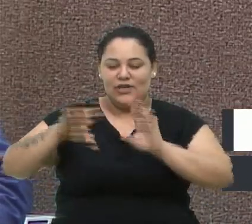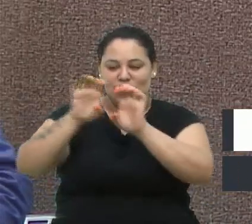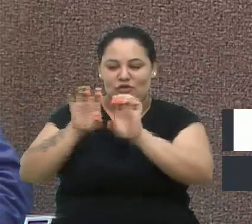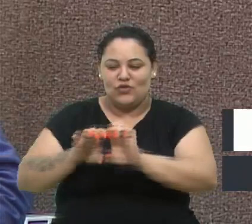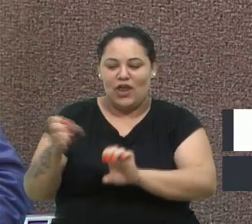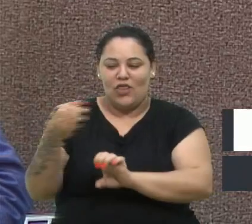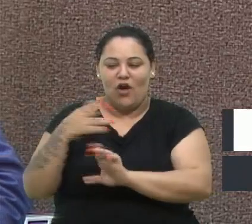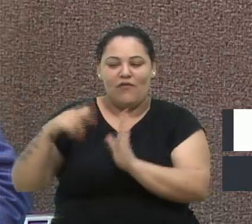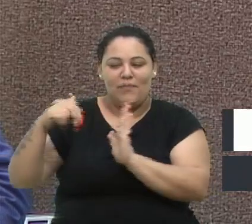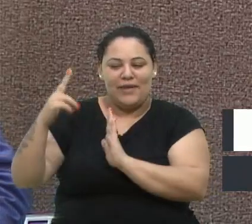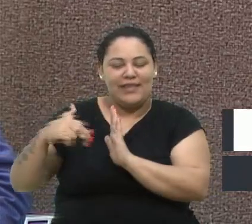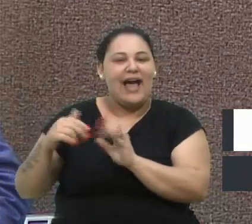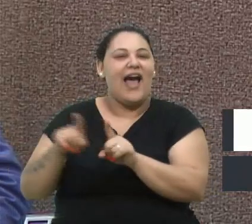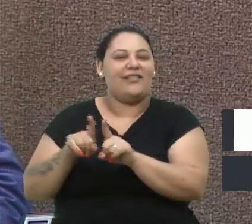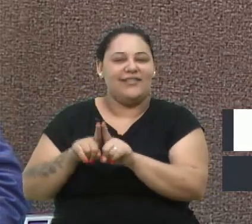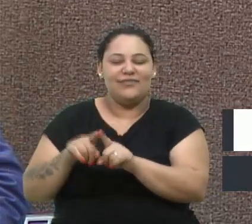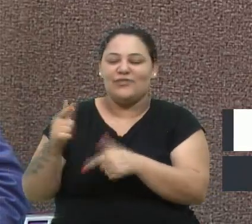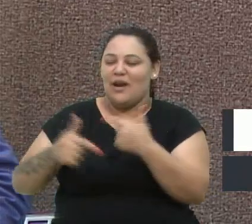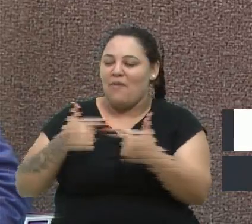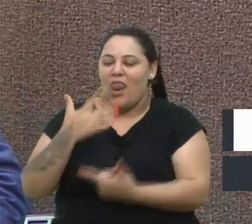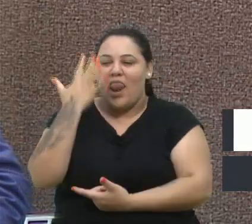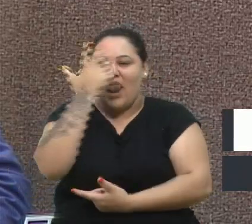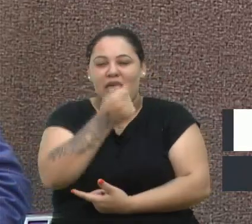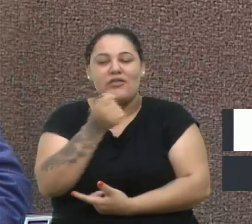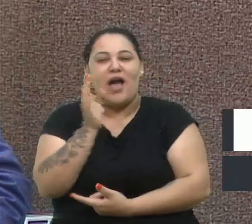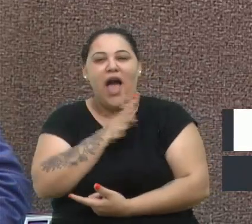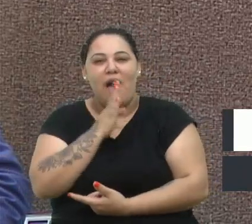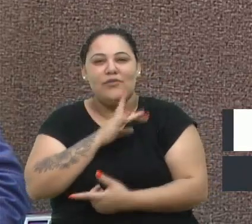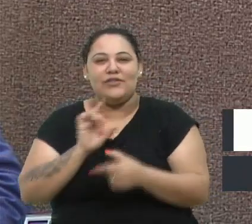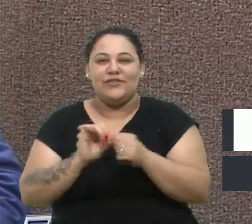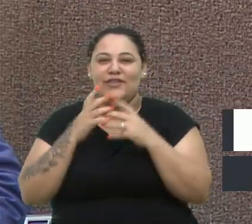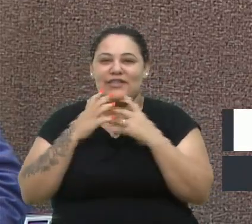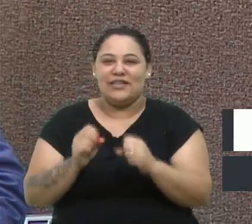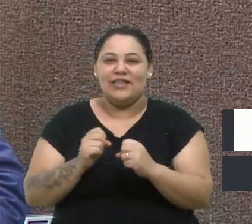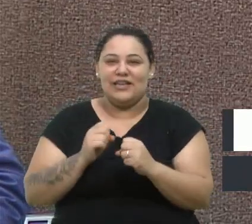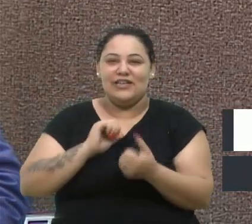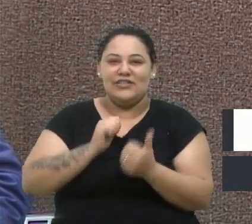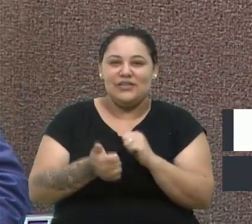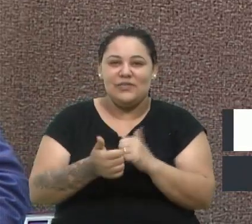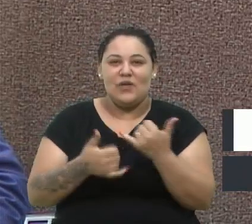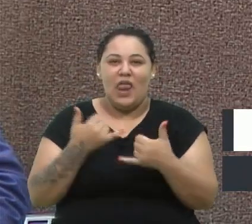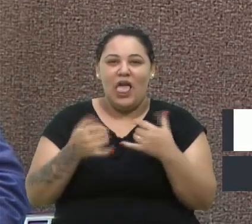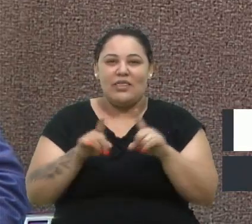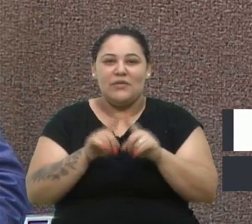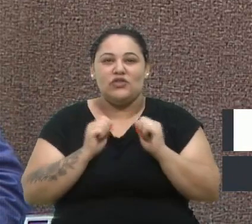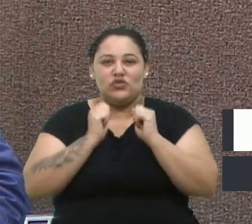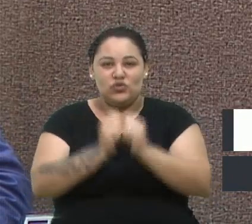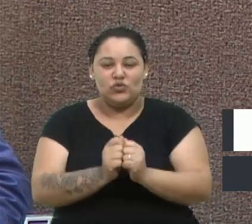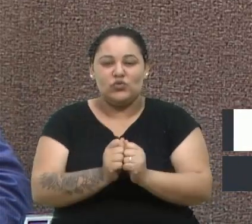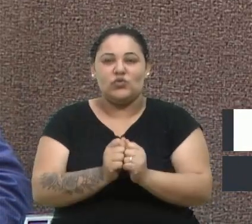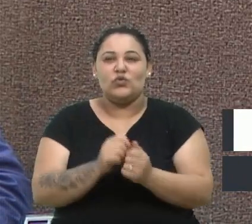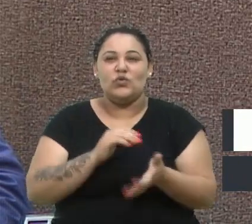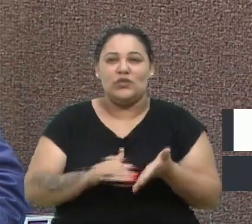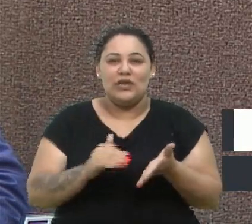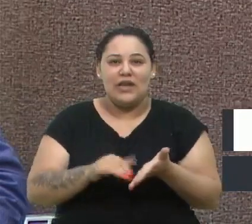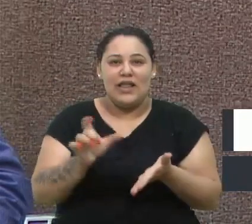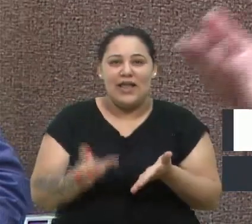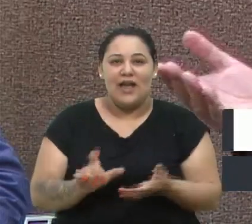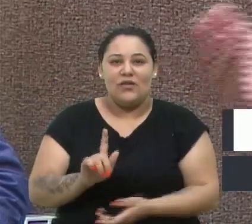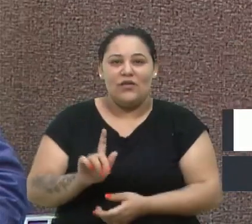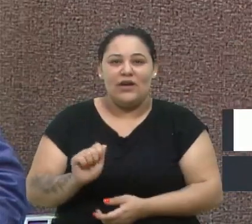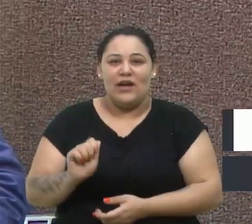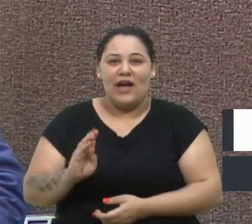o trabalho incrível que fez e rápido que fez a Secretaria de Esporte e Lazer através do secretário Gabriel Citon, o trabalho